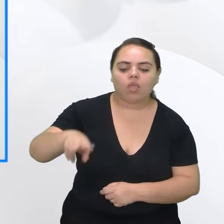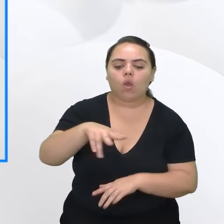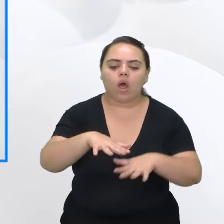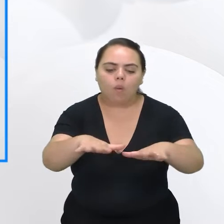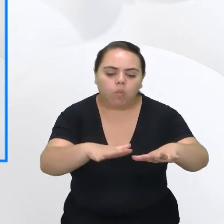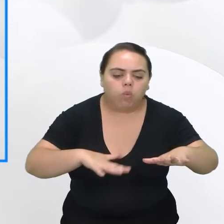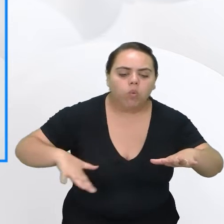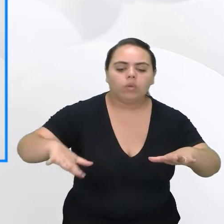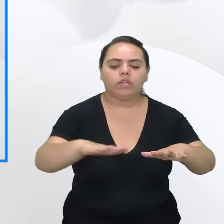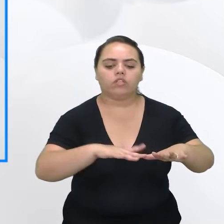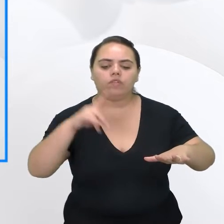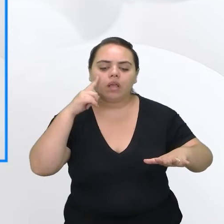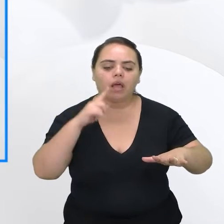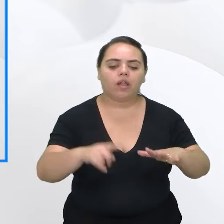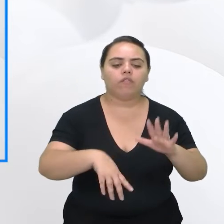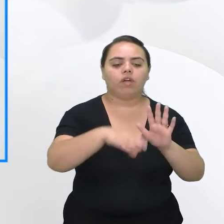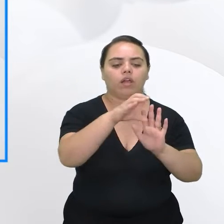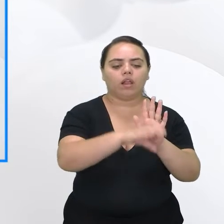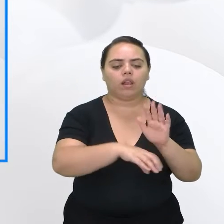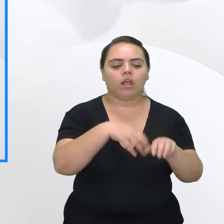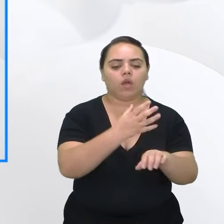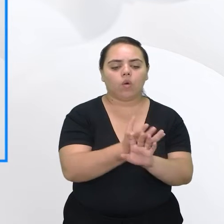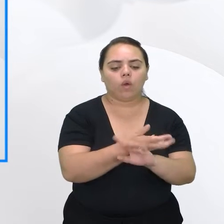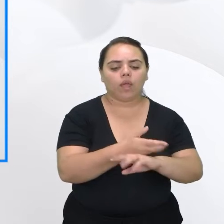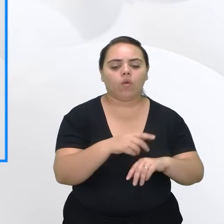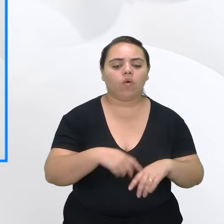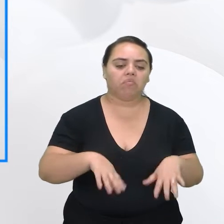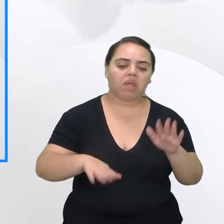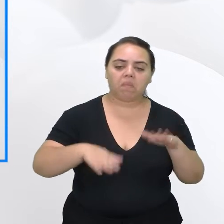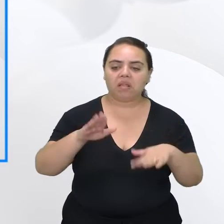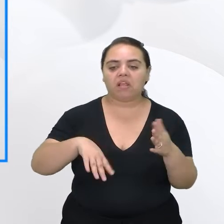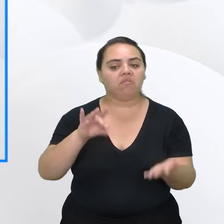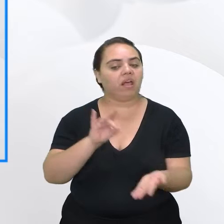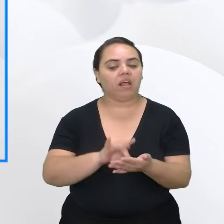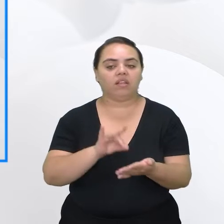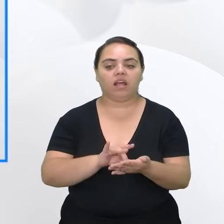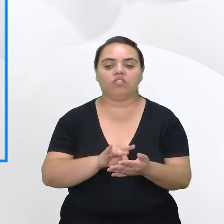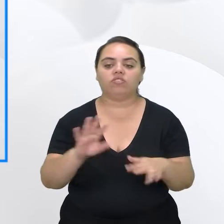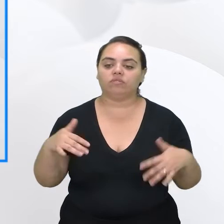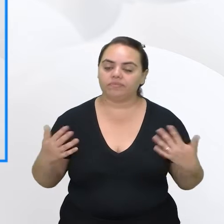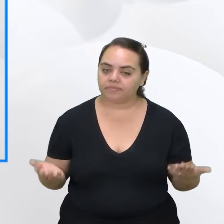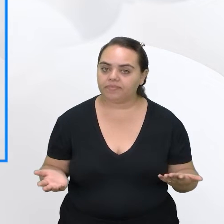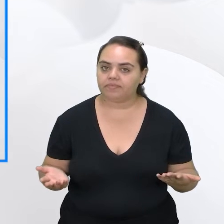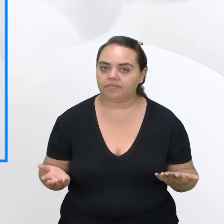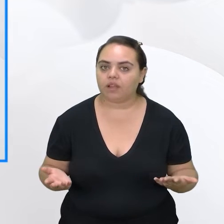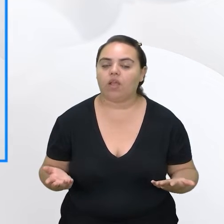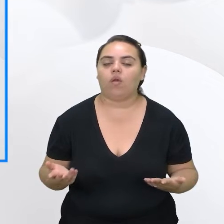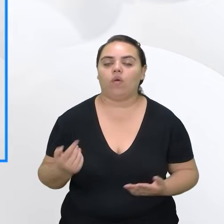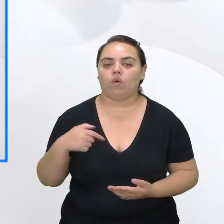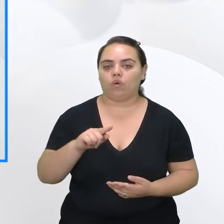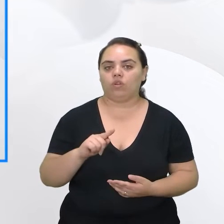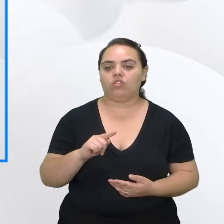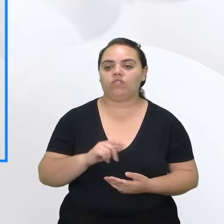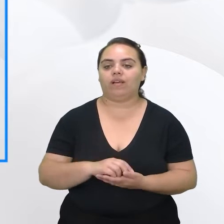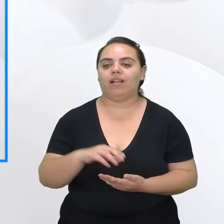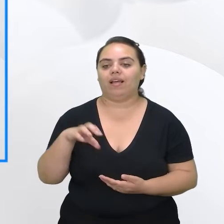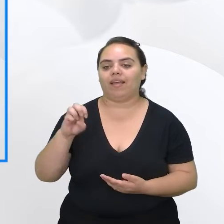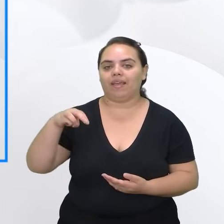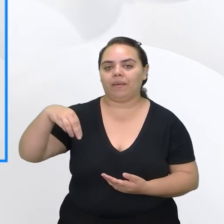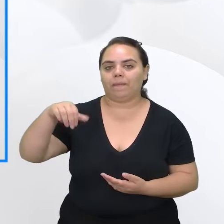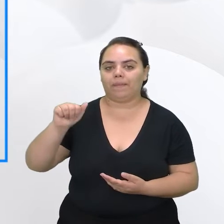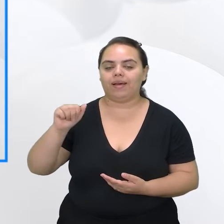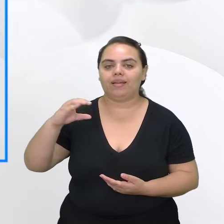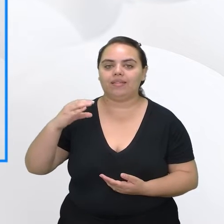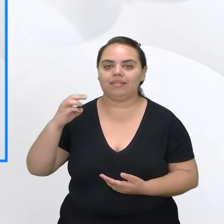identificando o que aquele currículo dialoga com a realidade, né? Então, E aí, quando a gente fala de emancipatória, tem a ver com uma